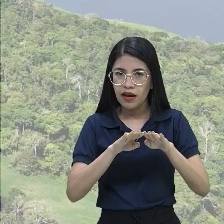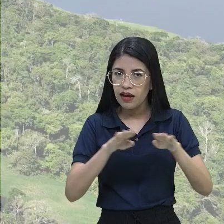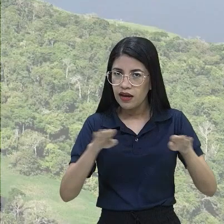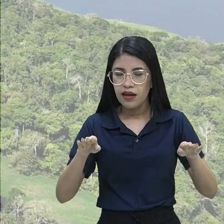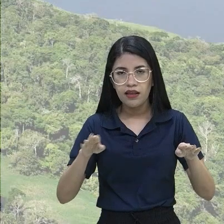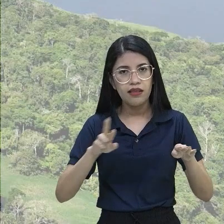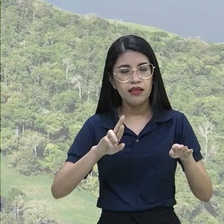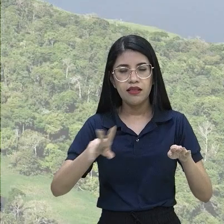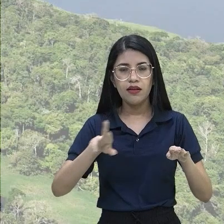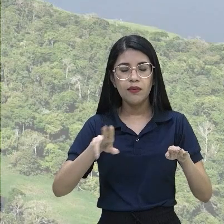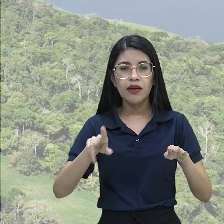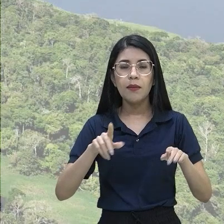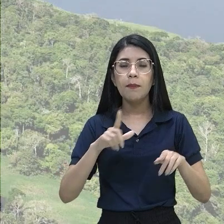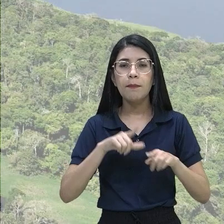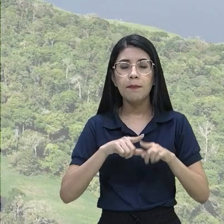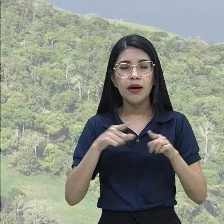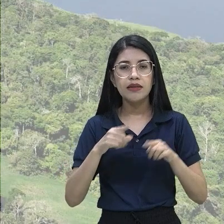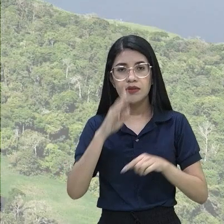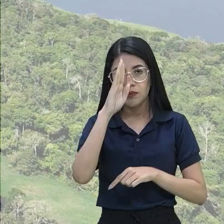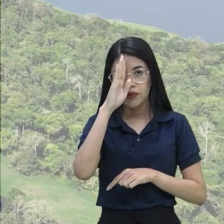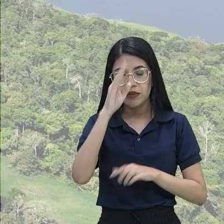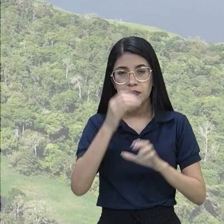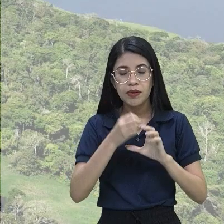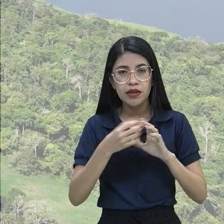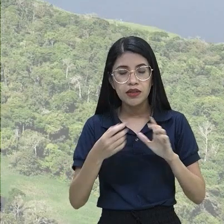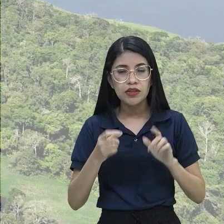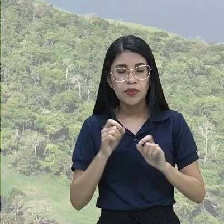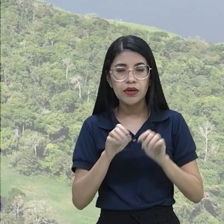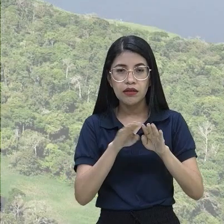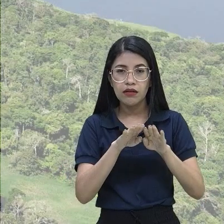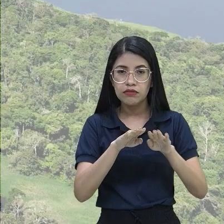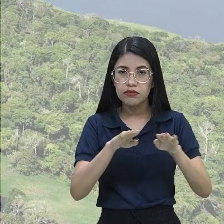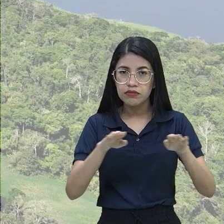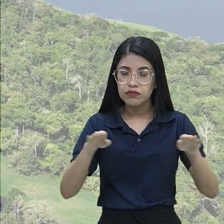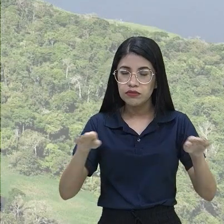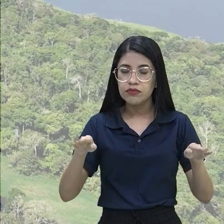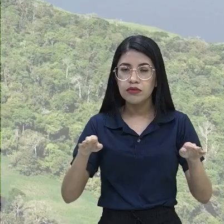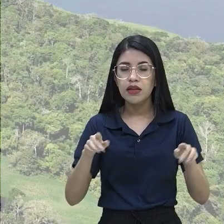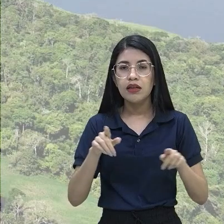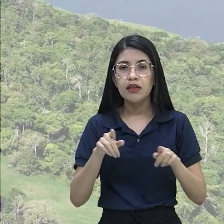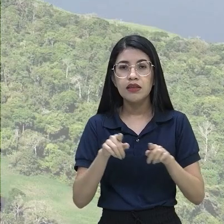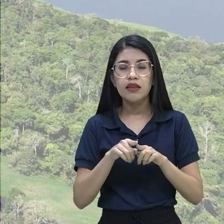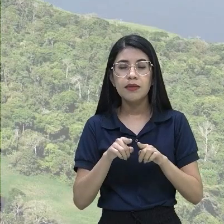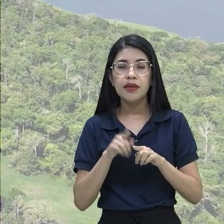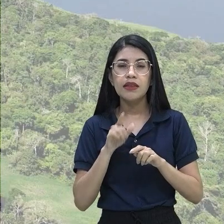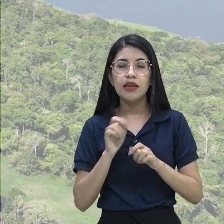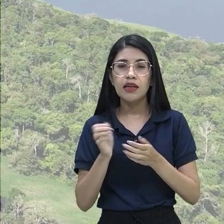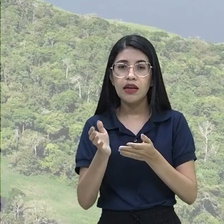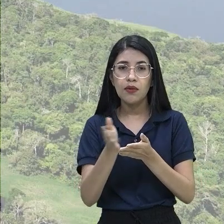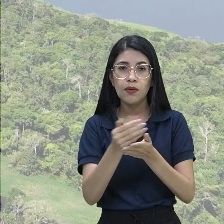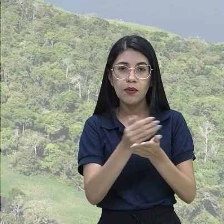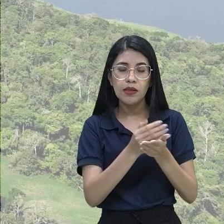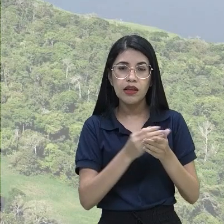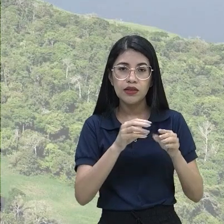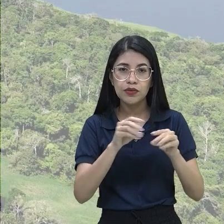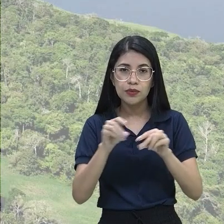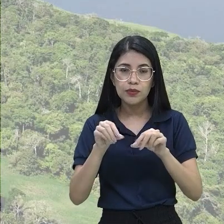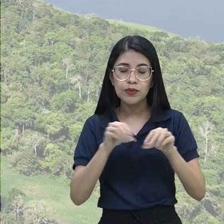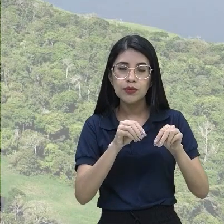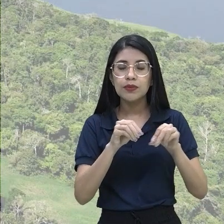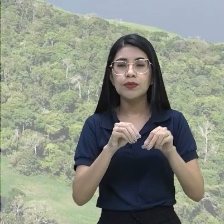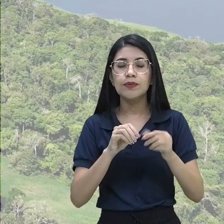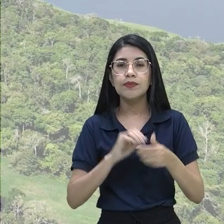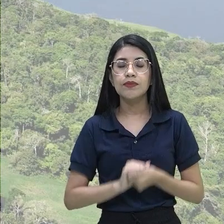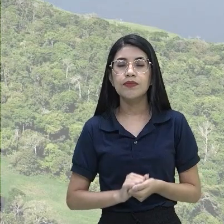tá, gente? Mas tem muitas essas características aí de ter uma área mais plana formados pela deposição de sedimentos. Essa deposição